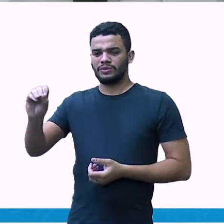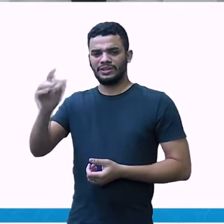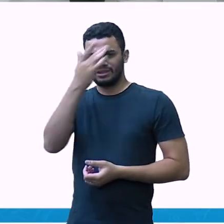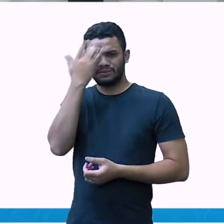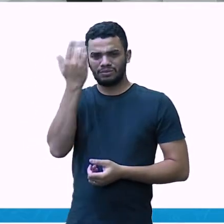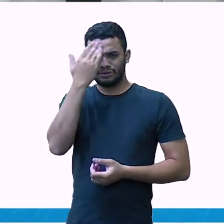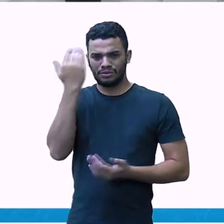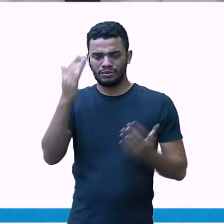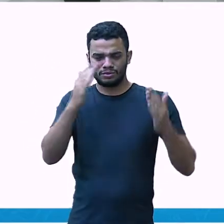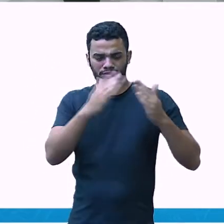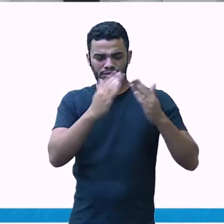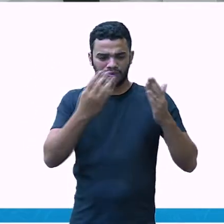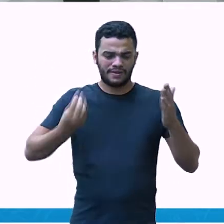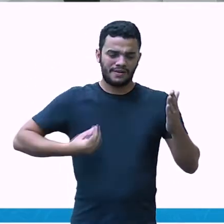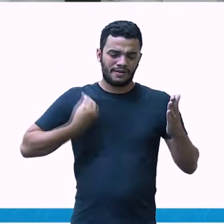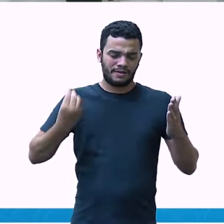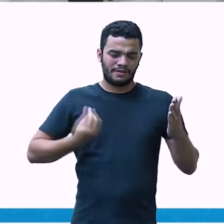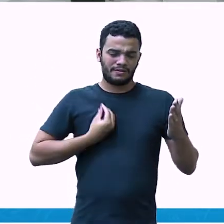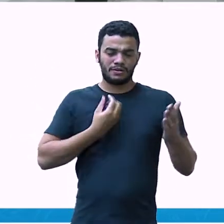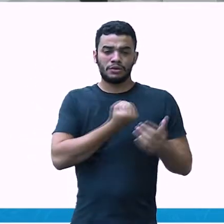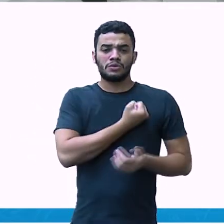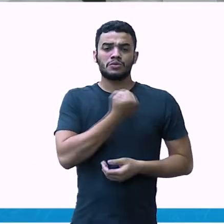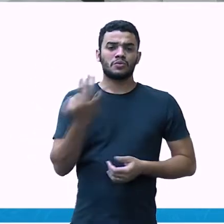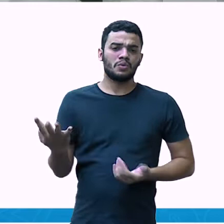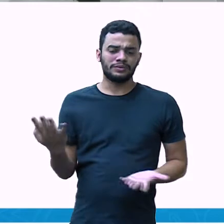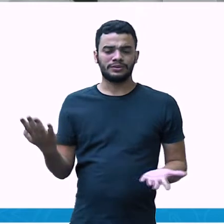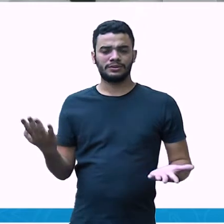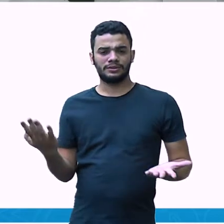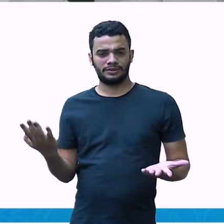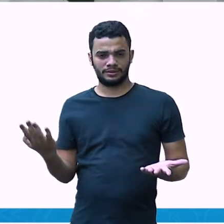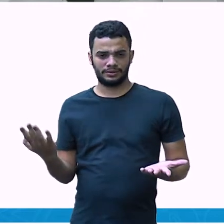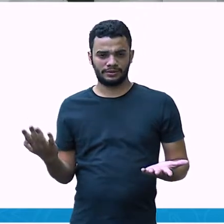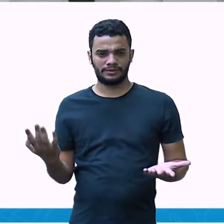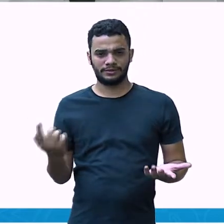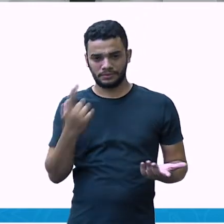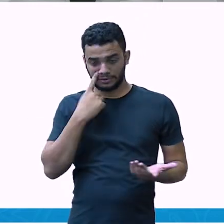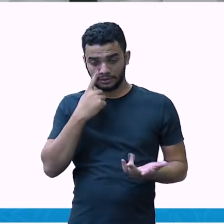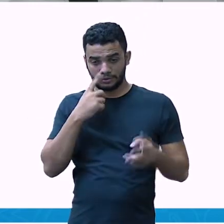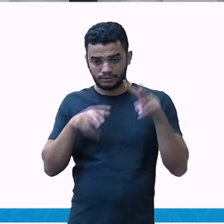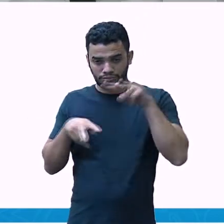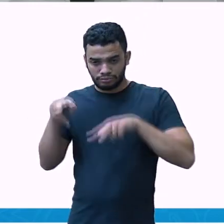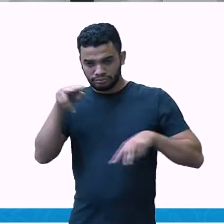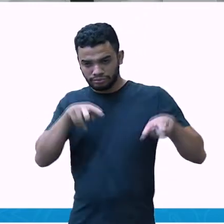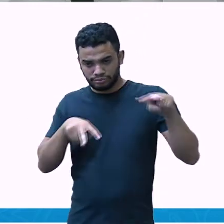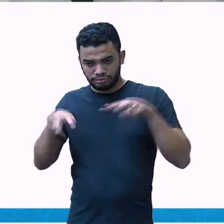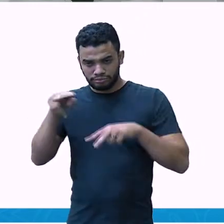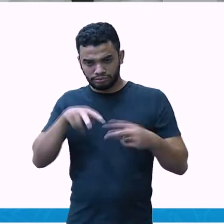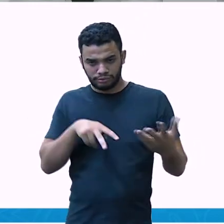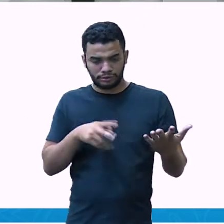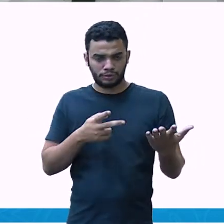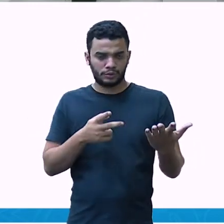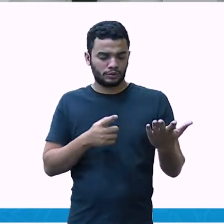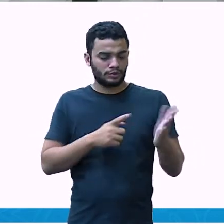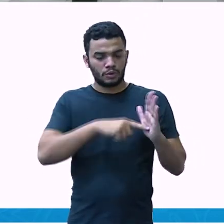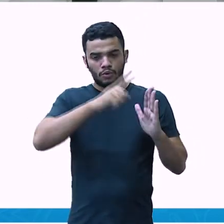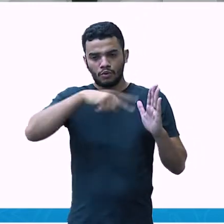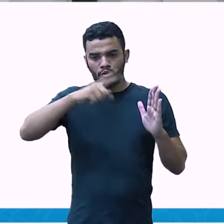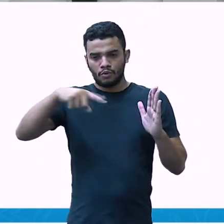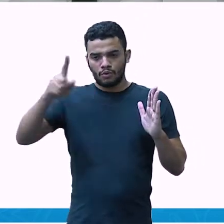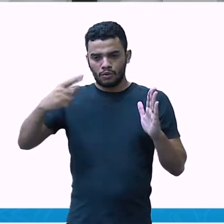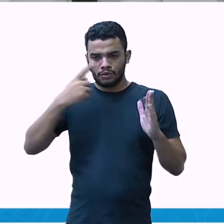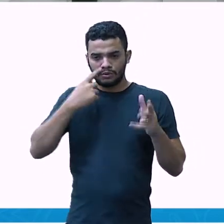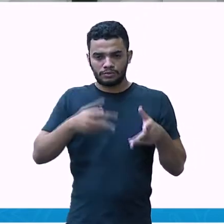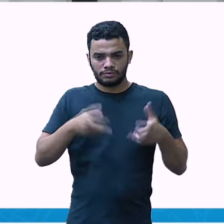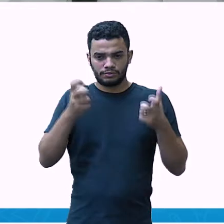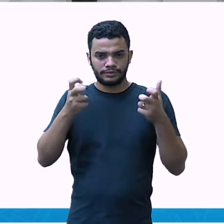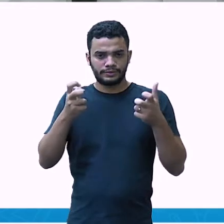2050? De 14 para 2050. Então, observem aqui. Se eu pegar a África,